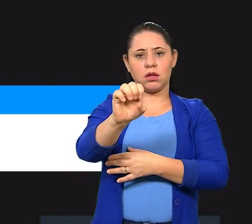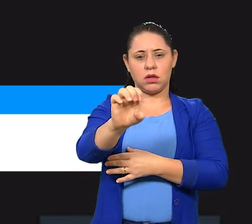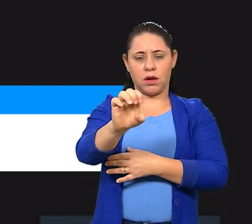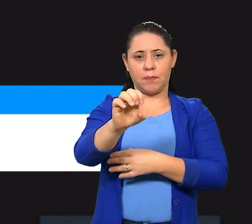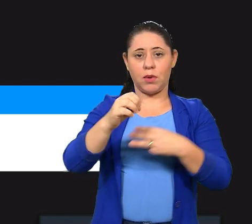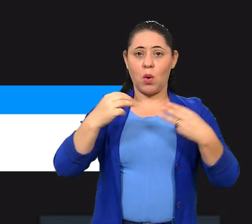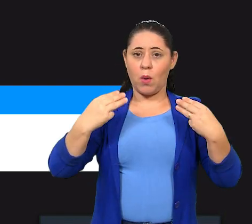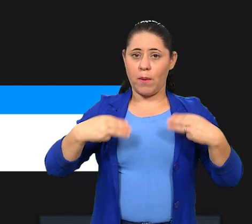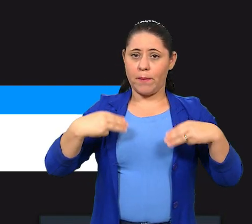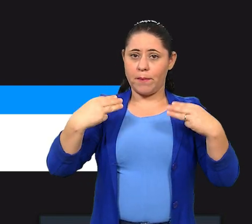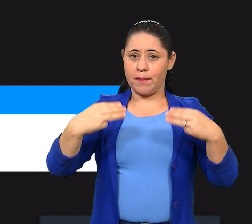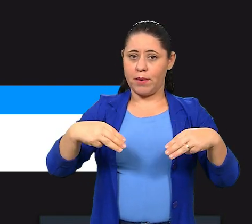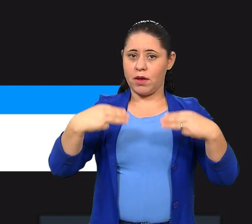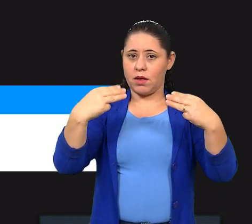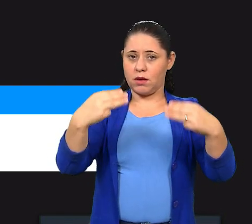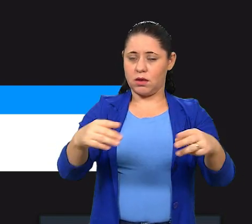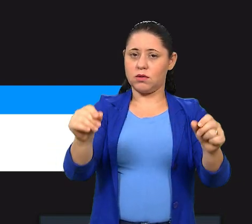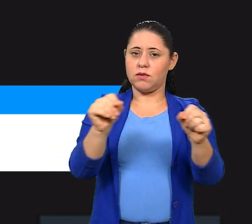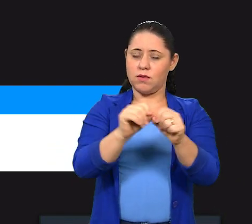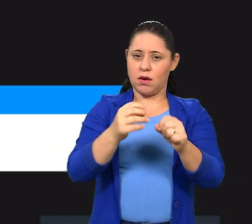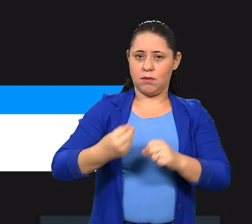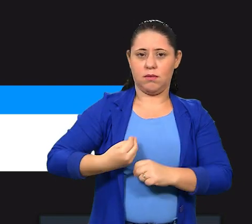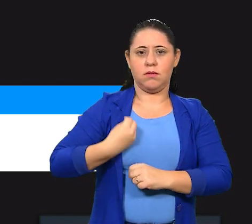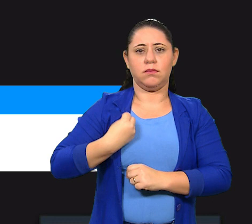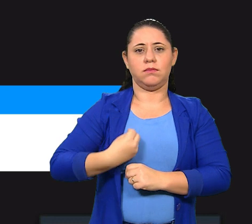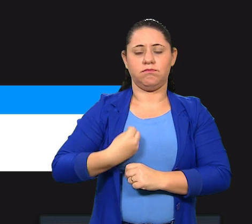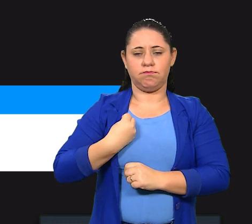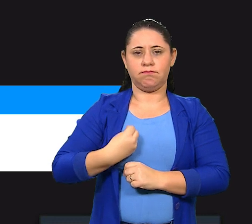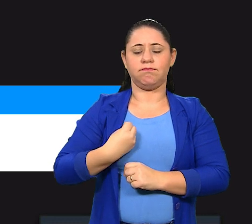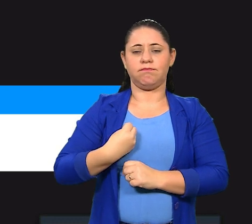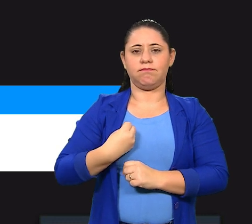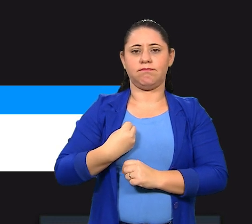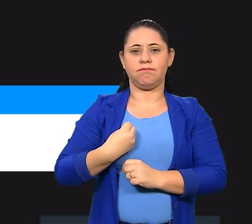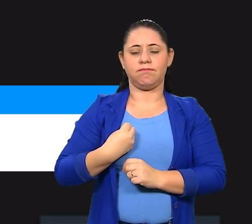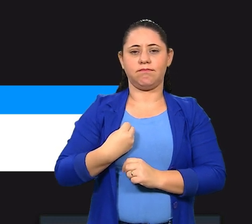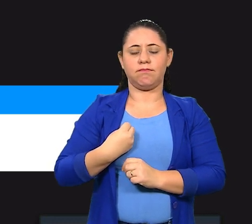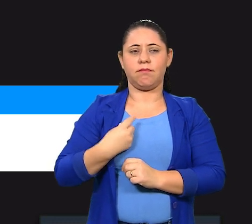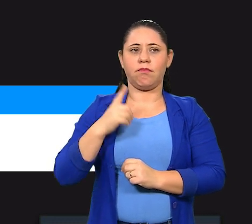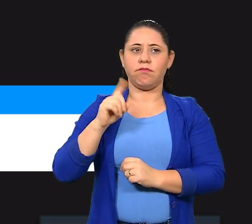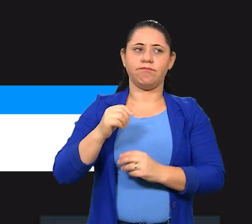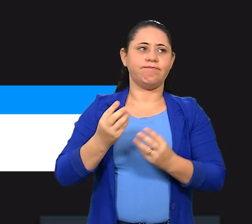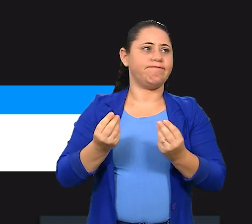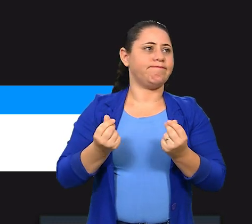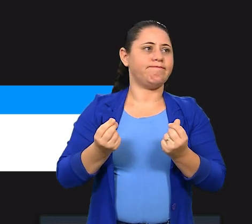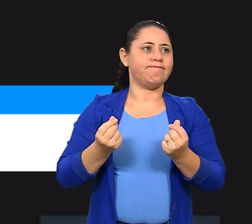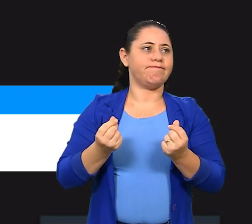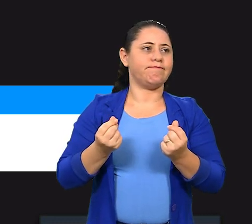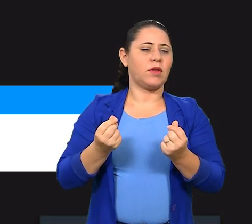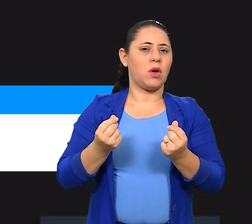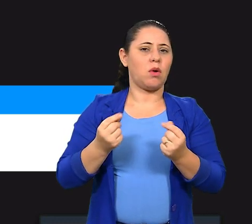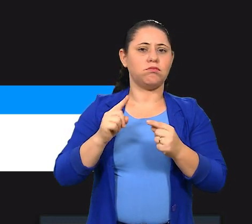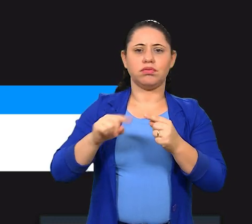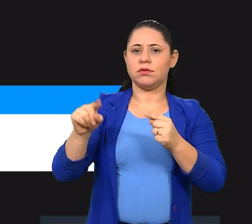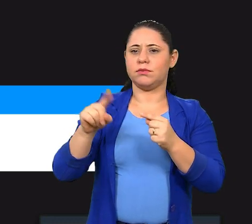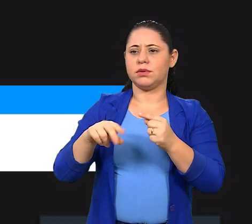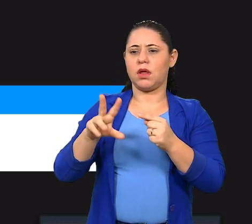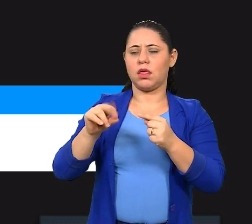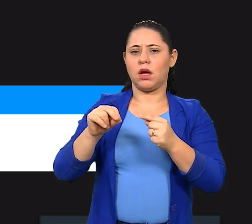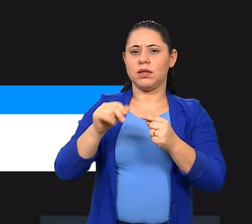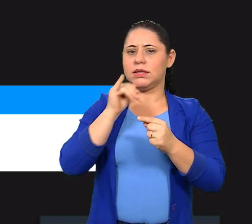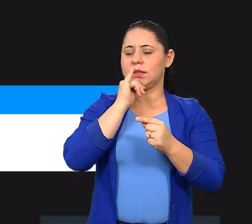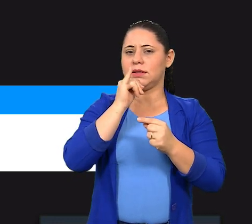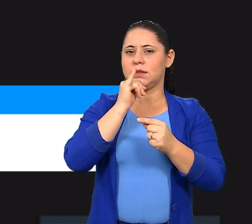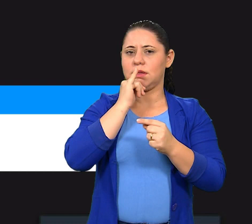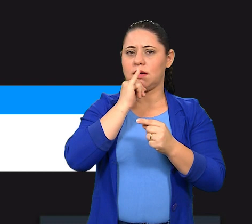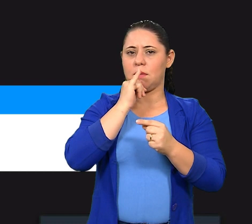aferir o resultado de uma ereção é justamente o TSE os ministros que fizeram